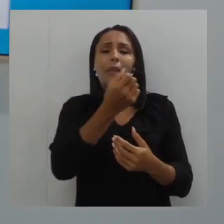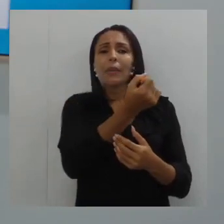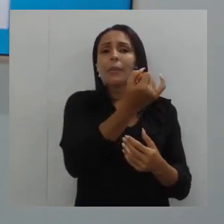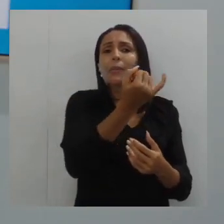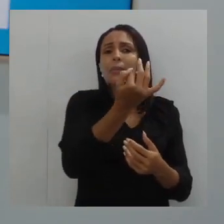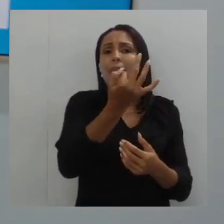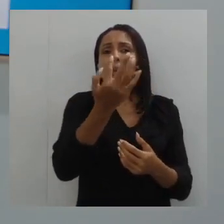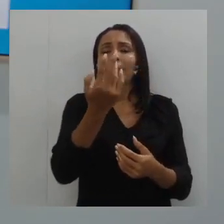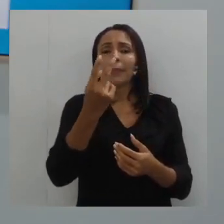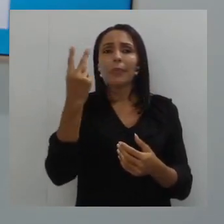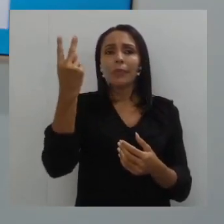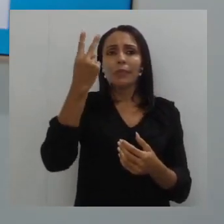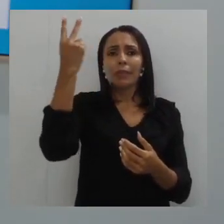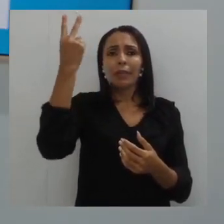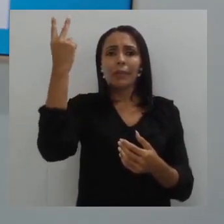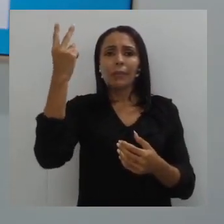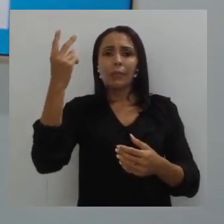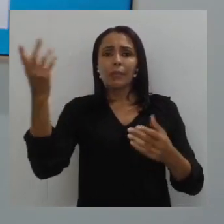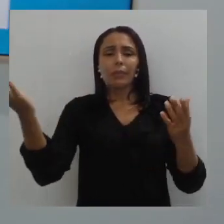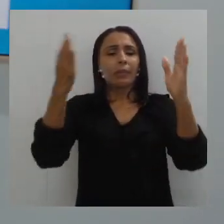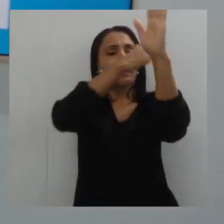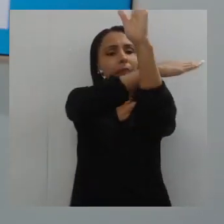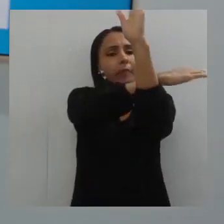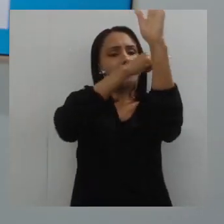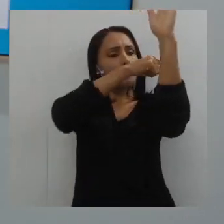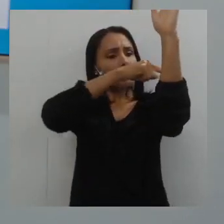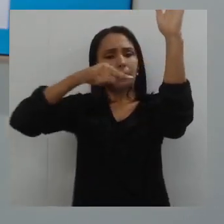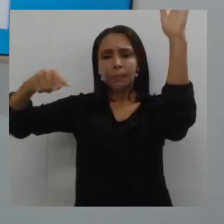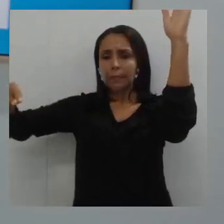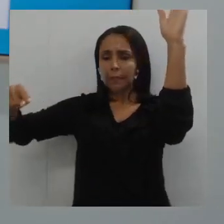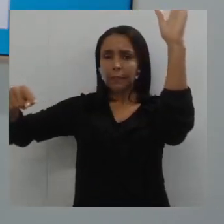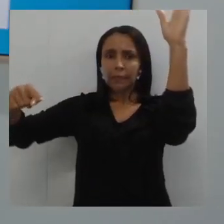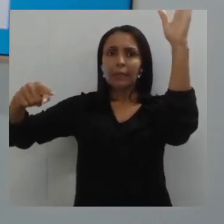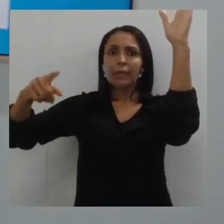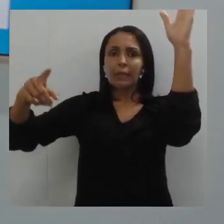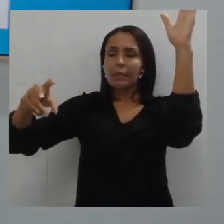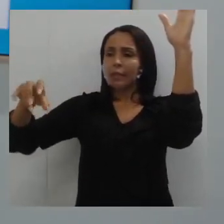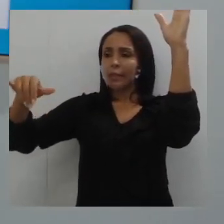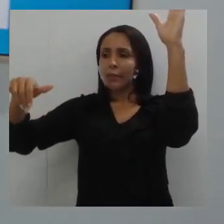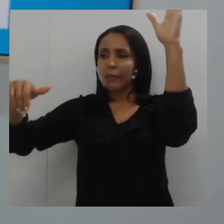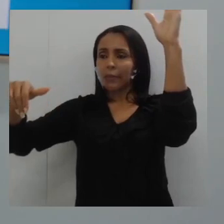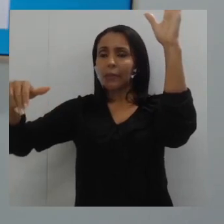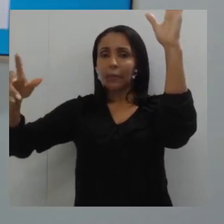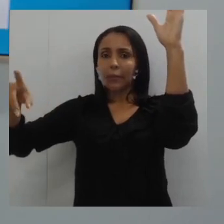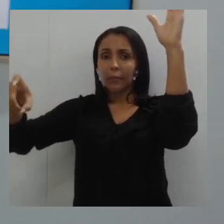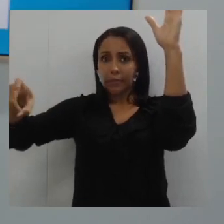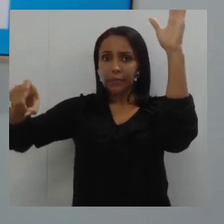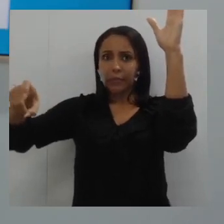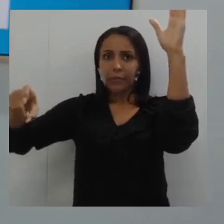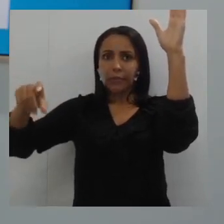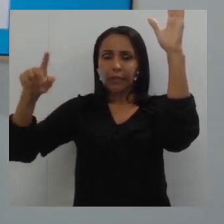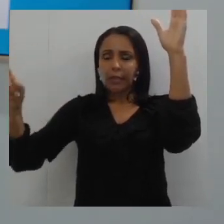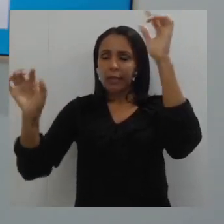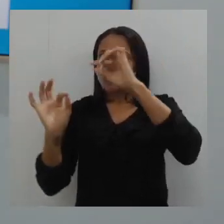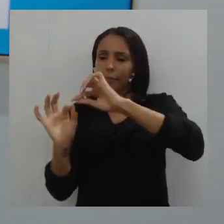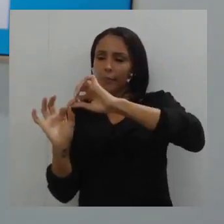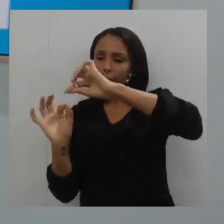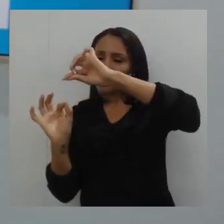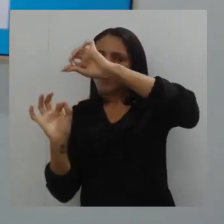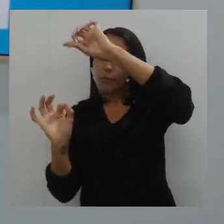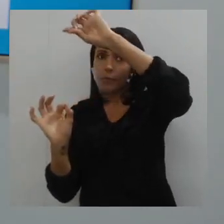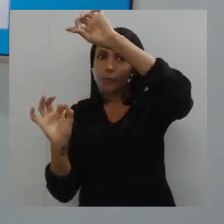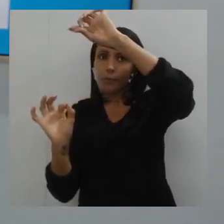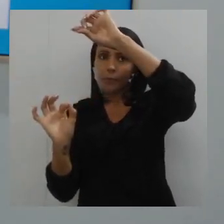tem nesse eixo que está na horizontal, e você conta aqui, ele contou 4, então ele vem em primeiro lugar, e depois